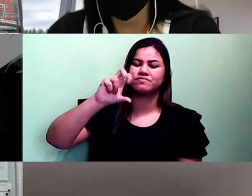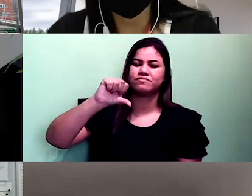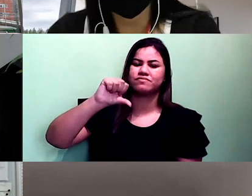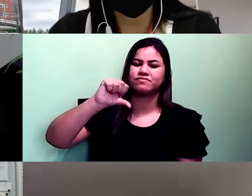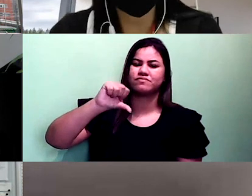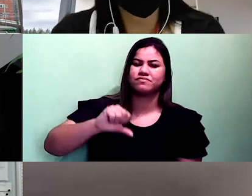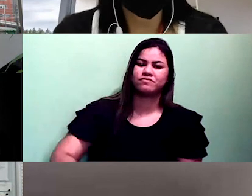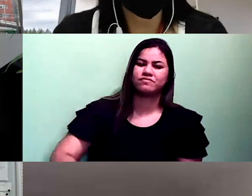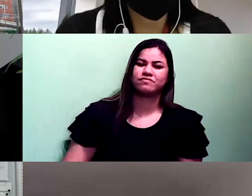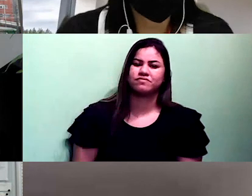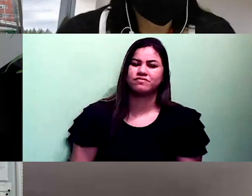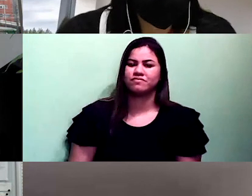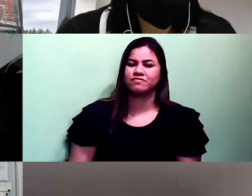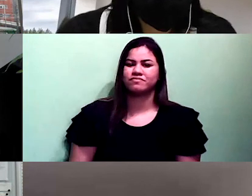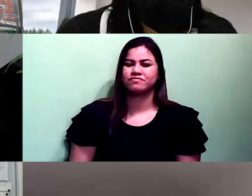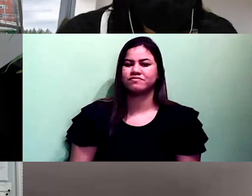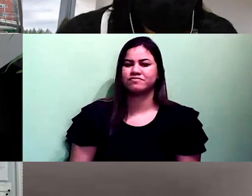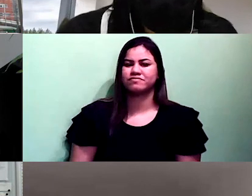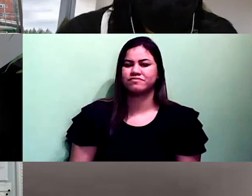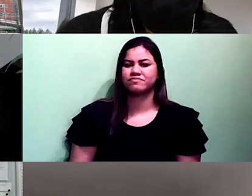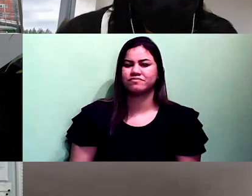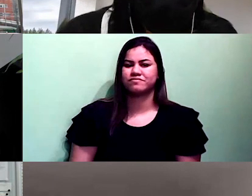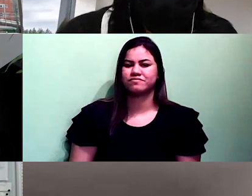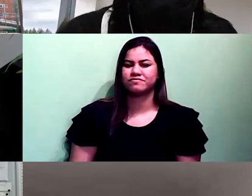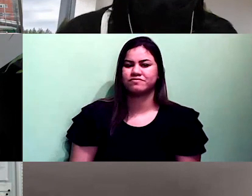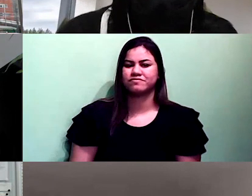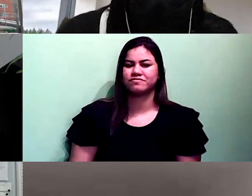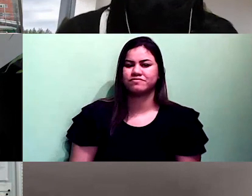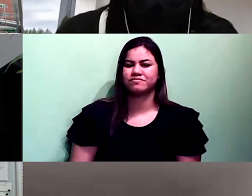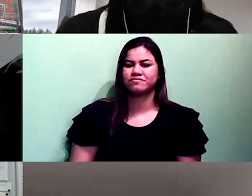59.